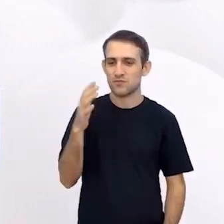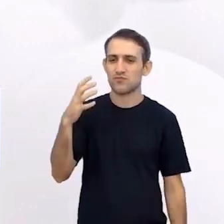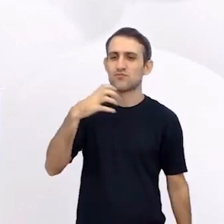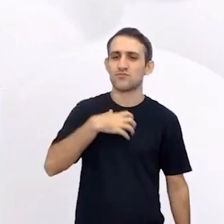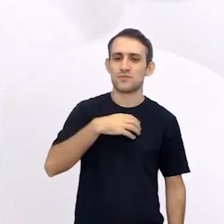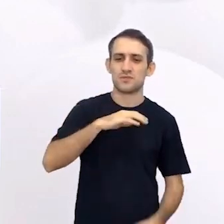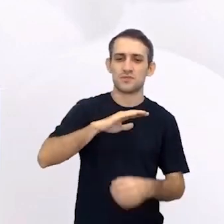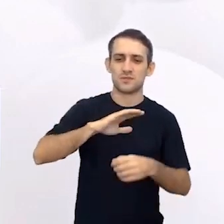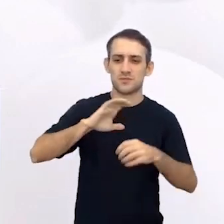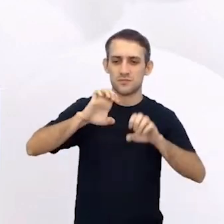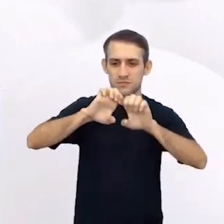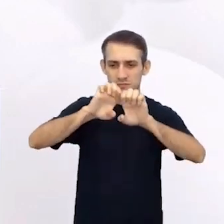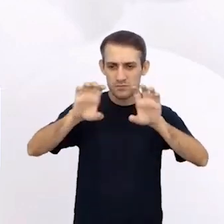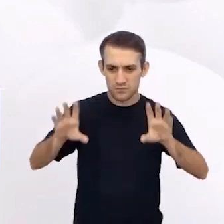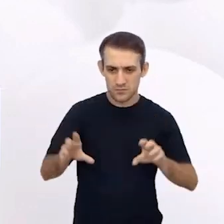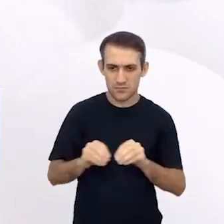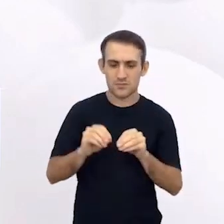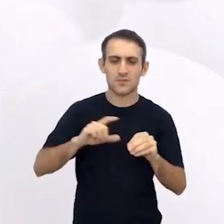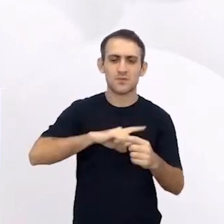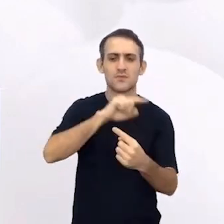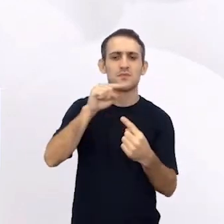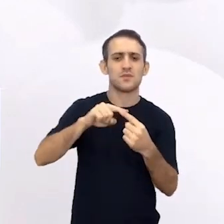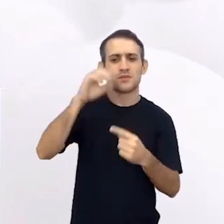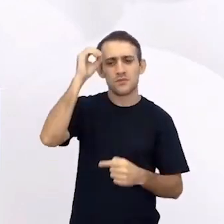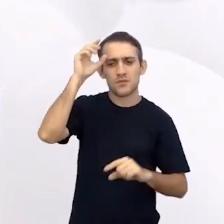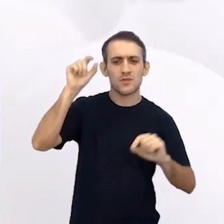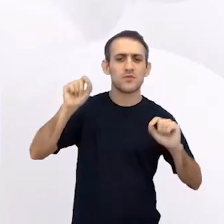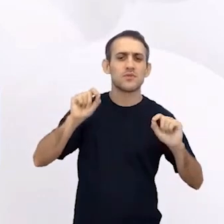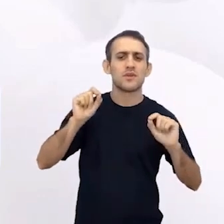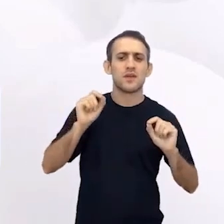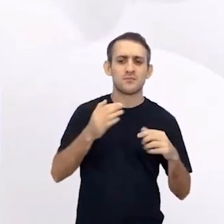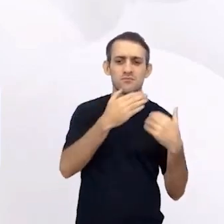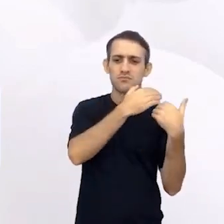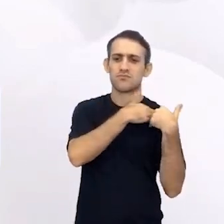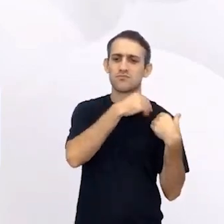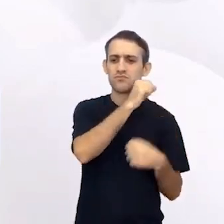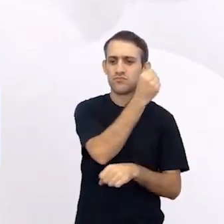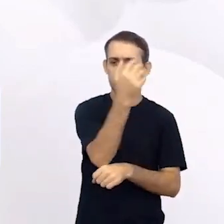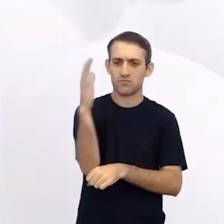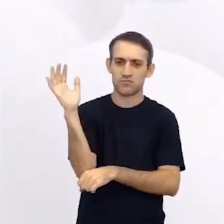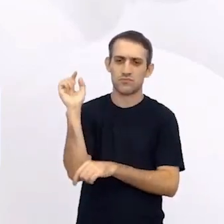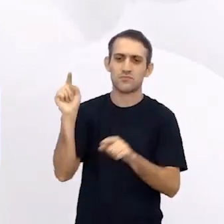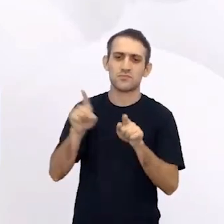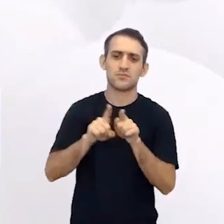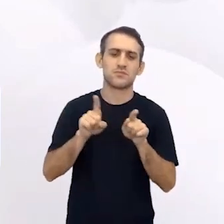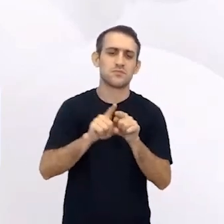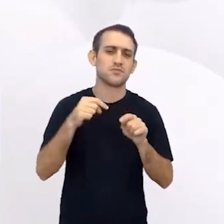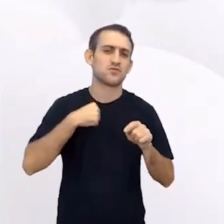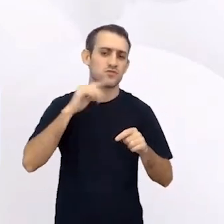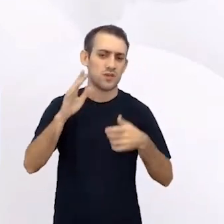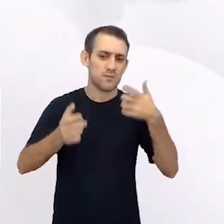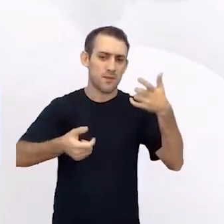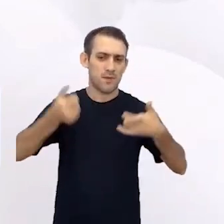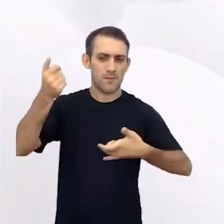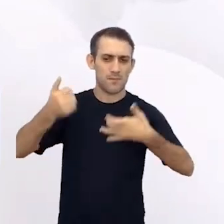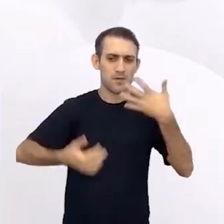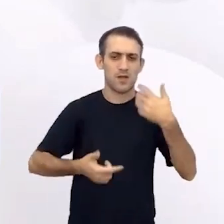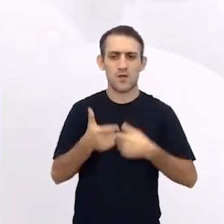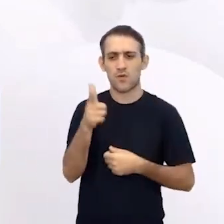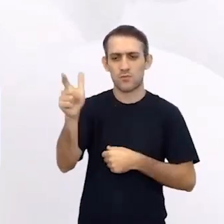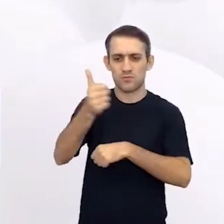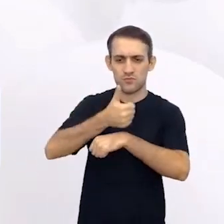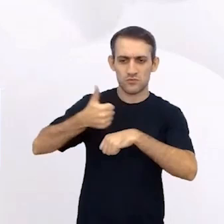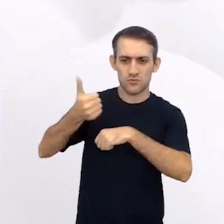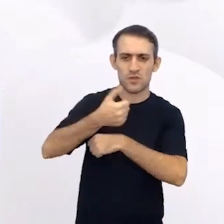ele tem como objeto de conhecimento a responsabilidade ambiental. Como foi falado pelos outros profissionais